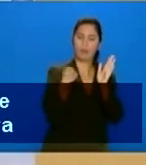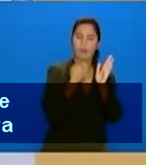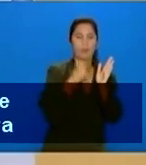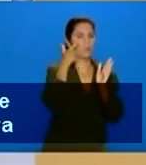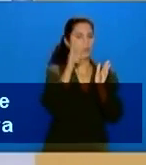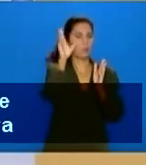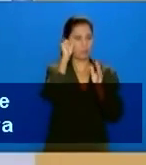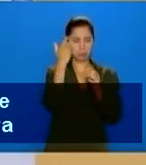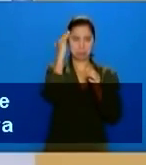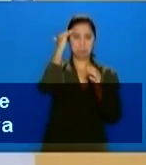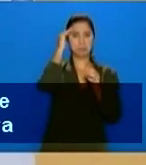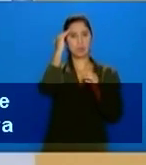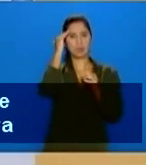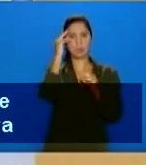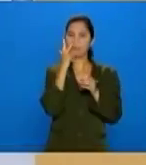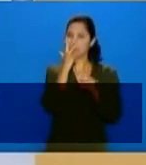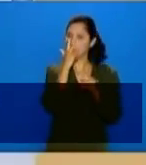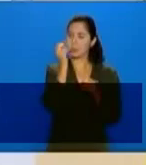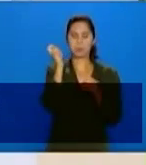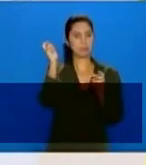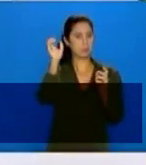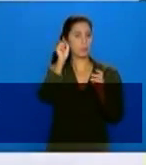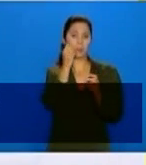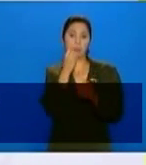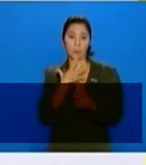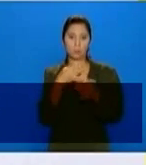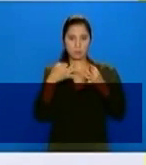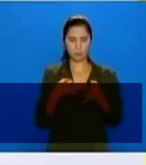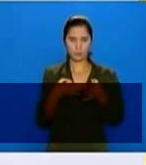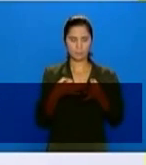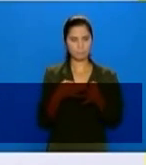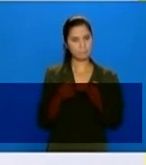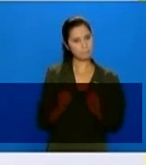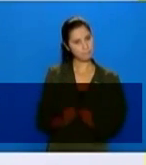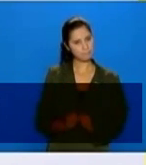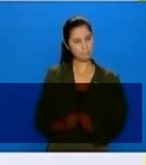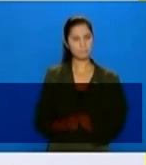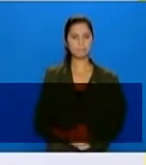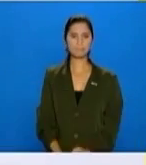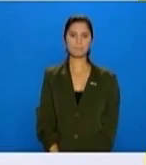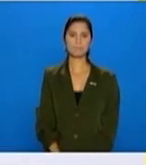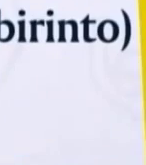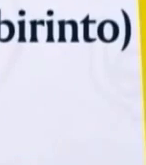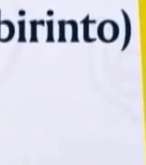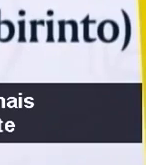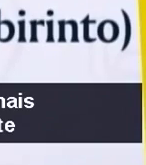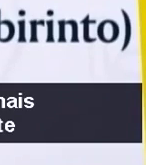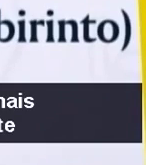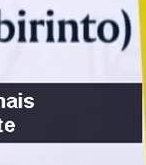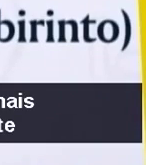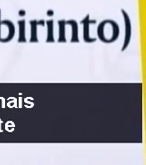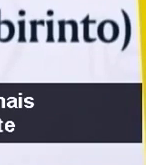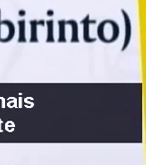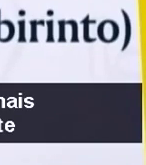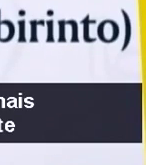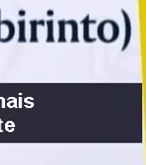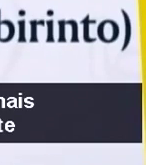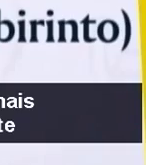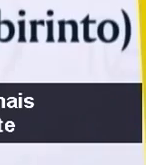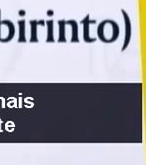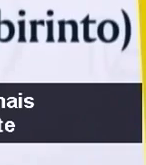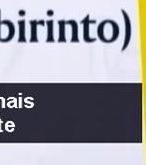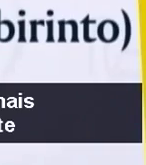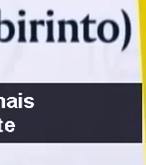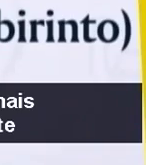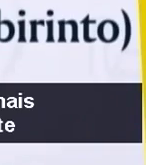interna e ter essa sensação auditiva e escutar propriamente dito, certo? A orelha interna, ou labirinto,